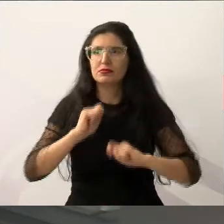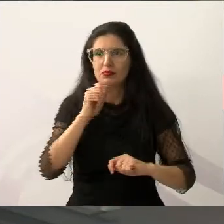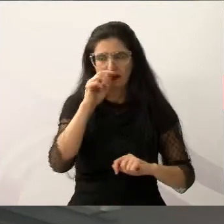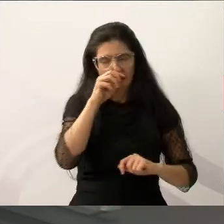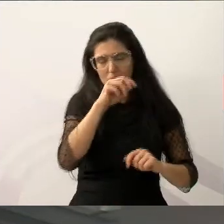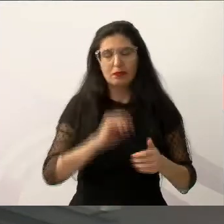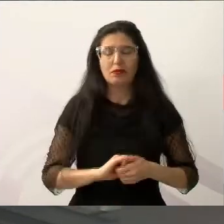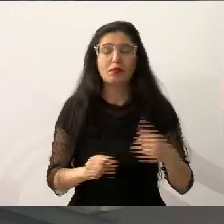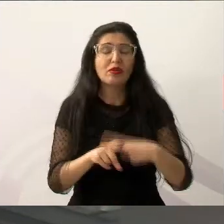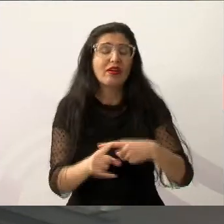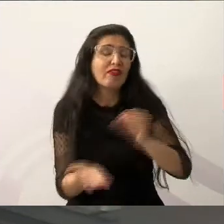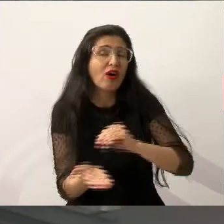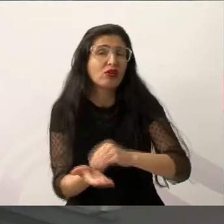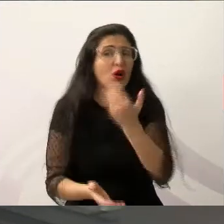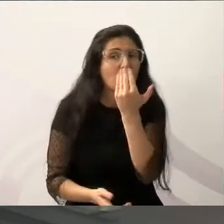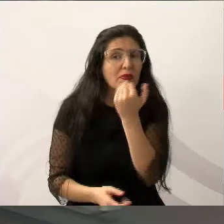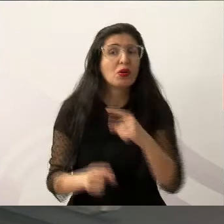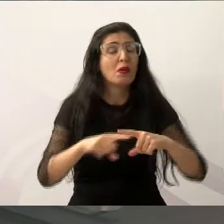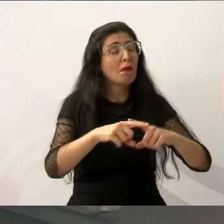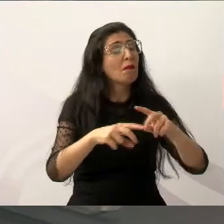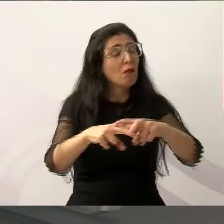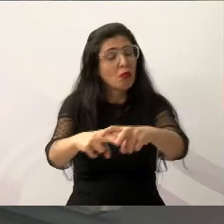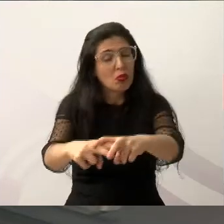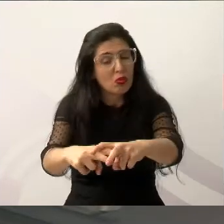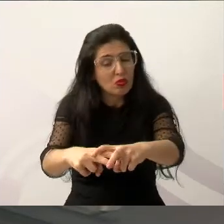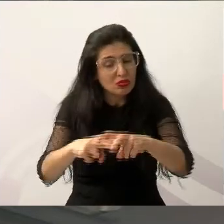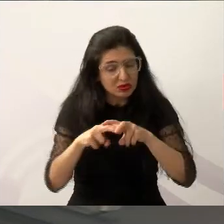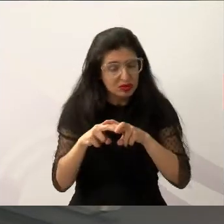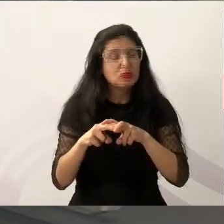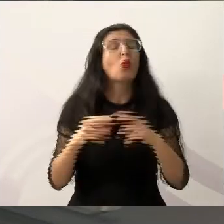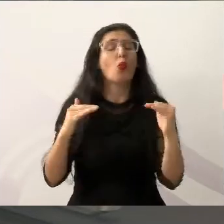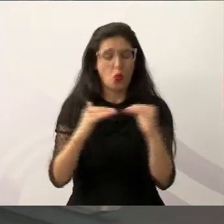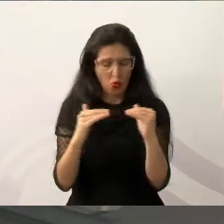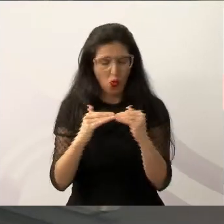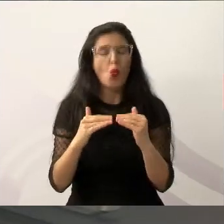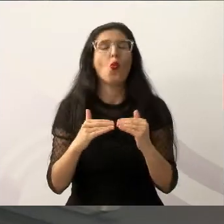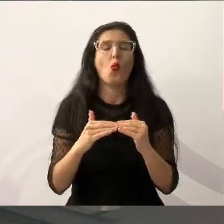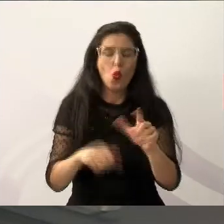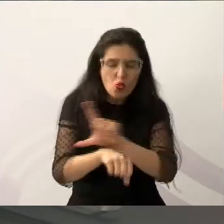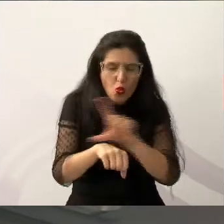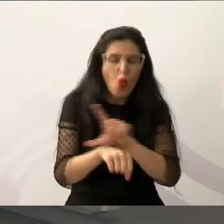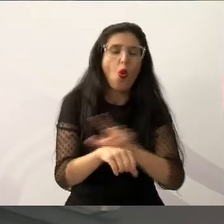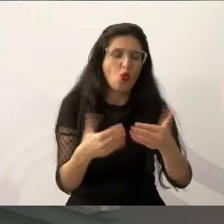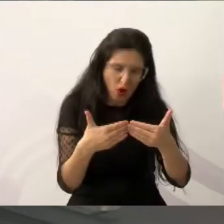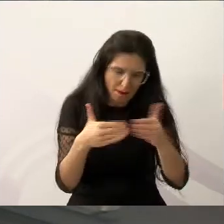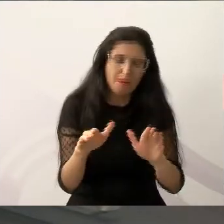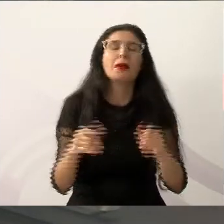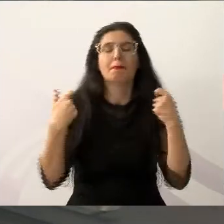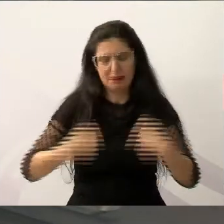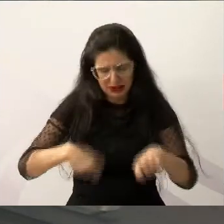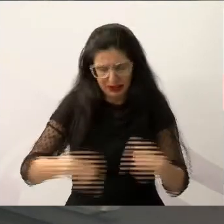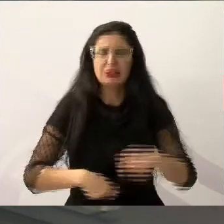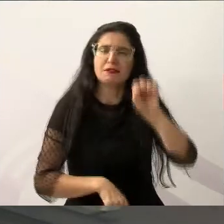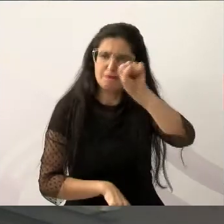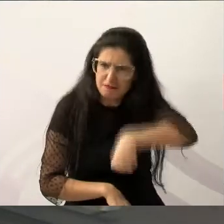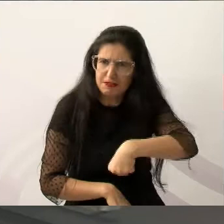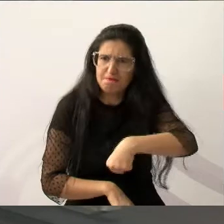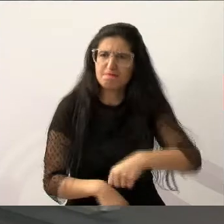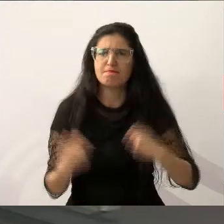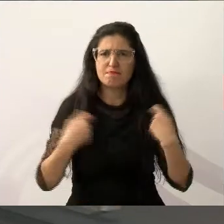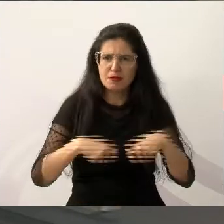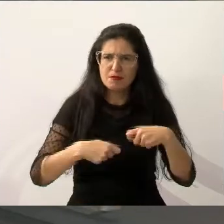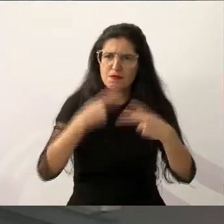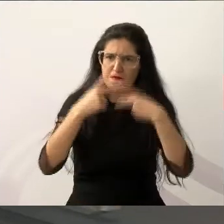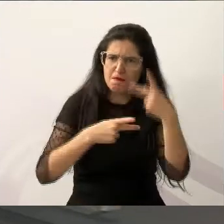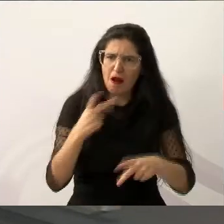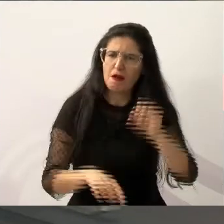eu sou favorável à abertura dos comércios. Eu estou aqui nessa casa, o único comerciante, eu tenho que falar a respeito do